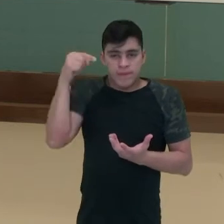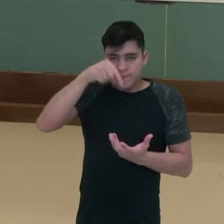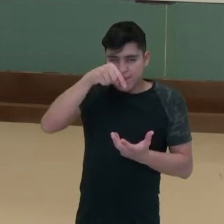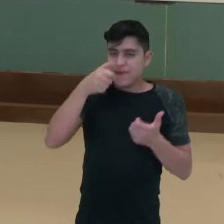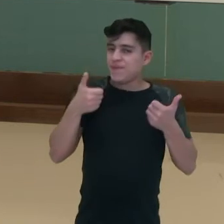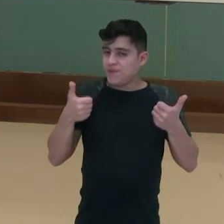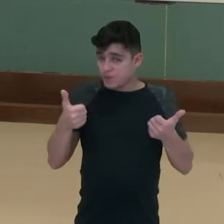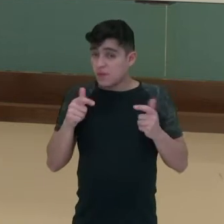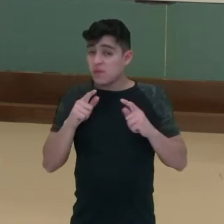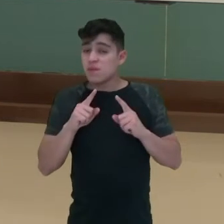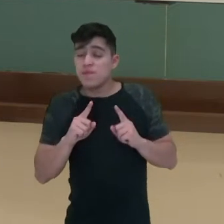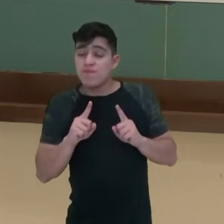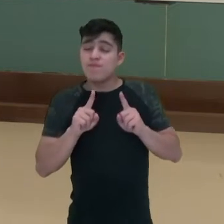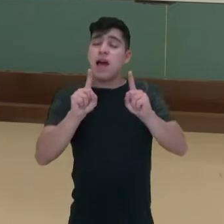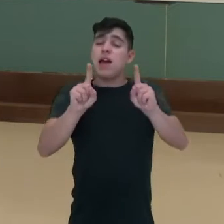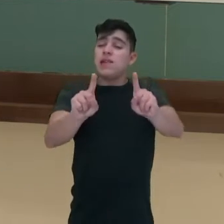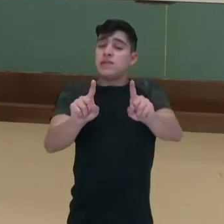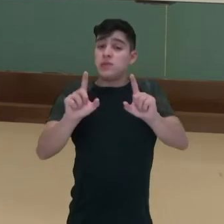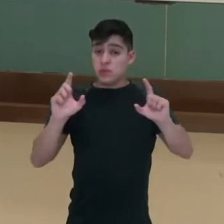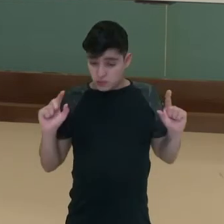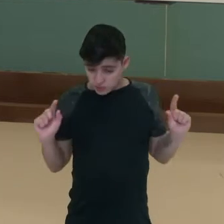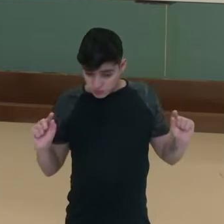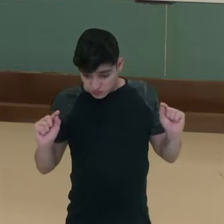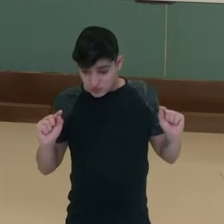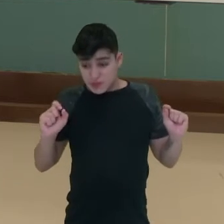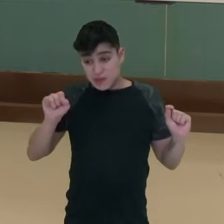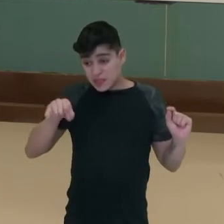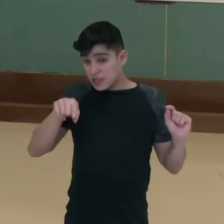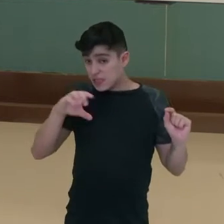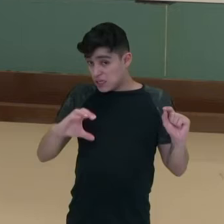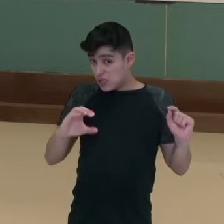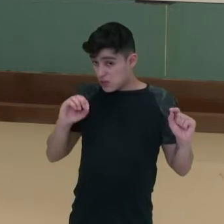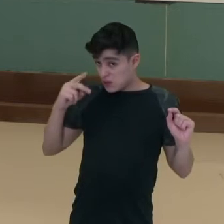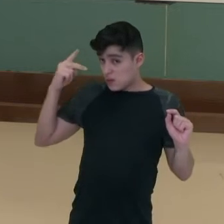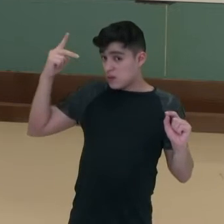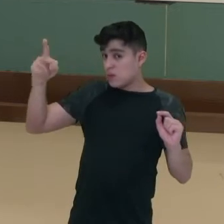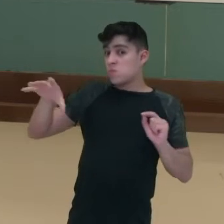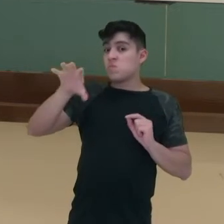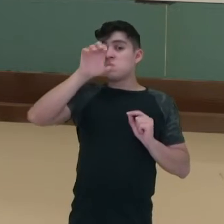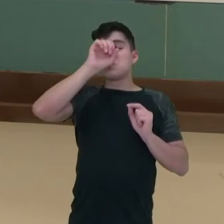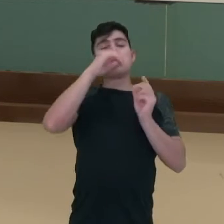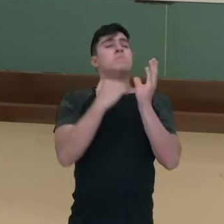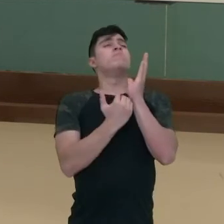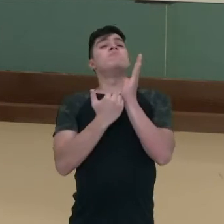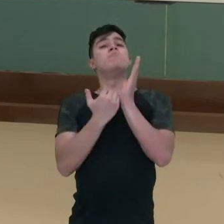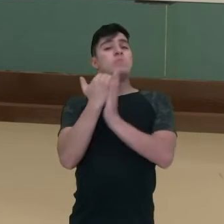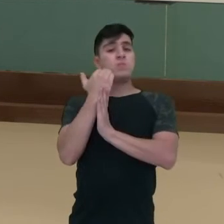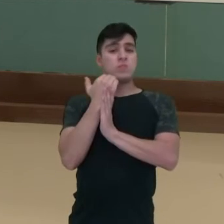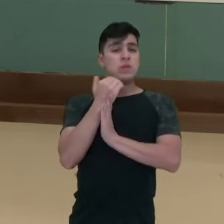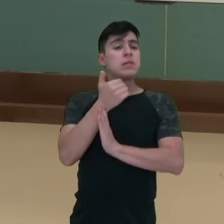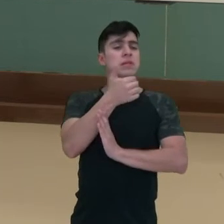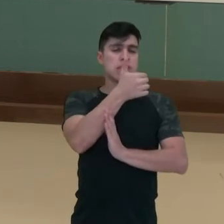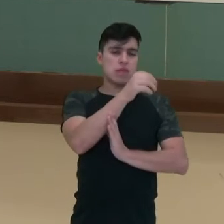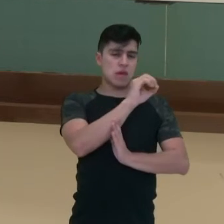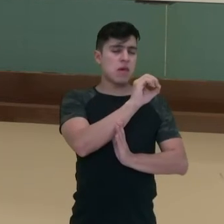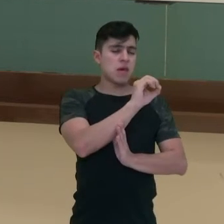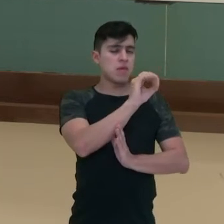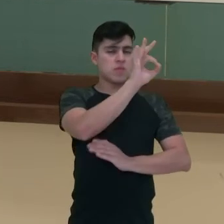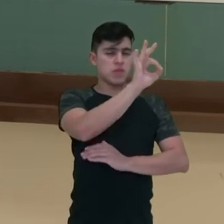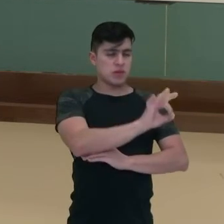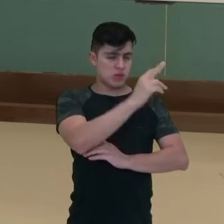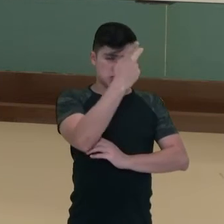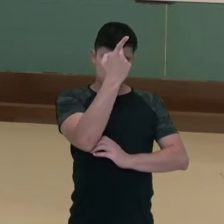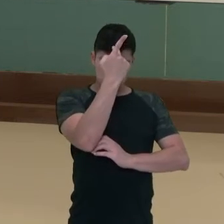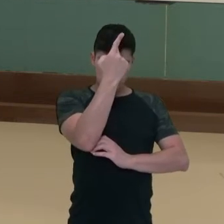Porém, né, tem um porém aqui. Quando ele é inalado em uma concentração superior a 10%, ou seja, mais